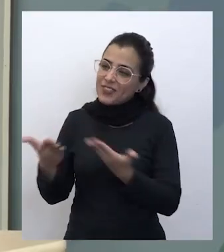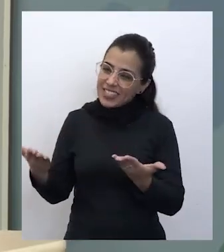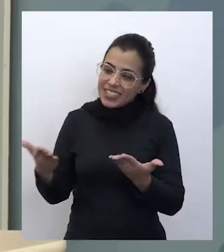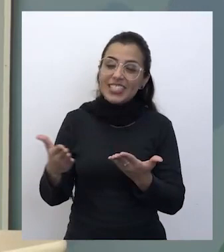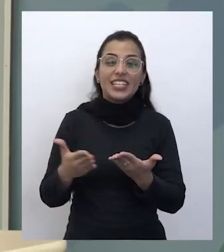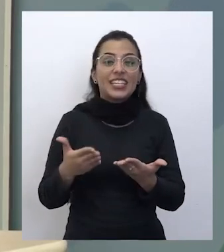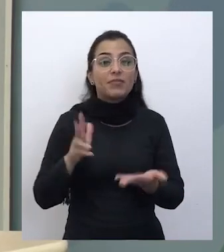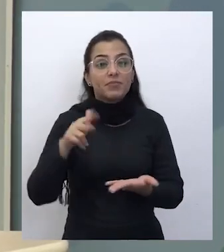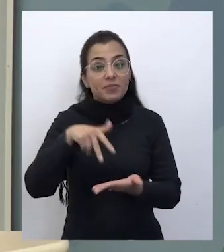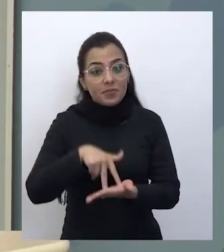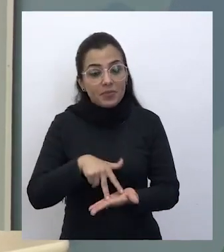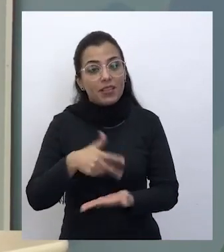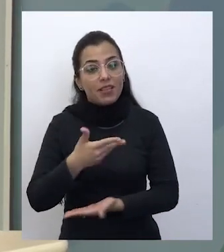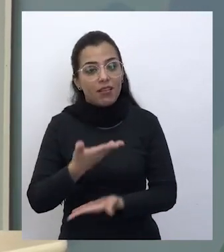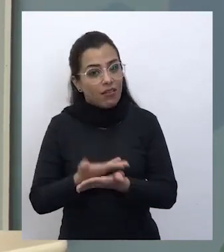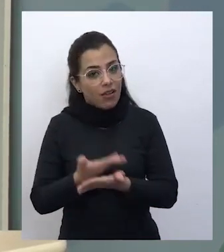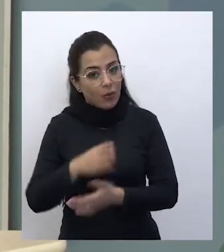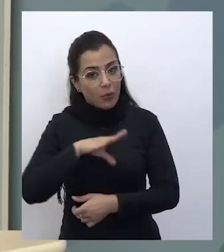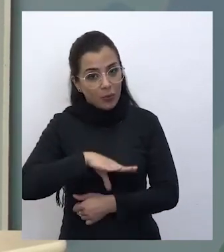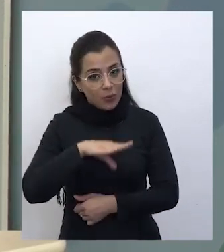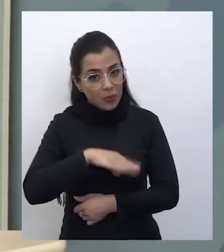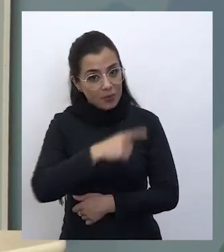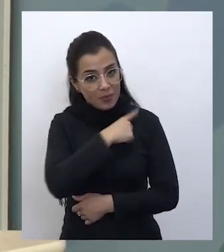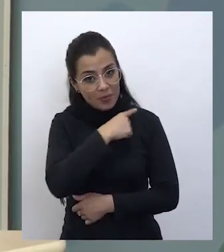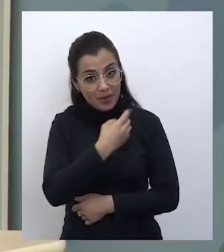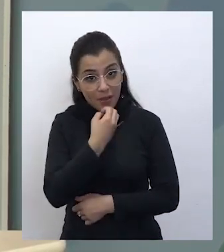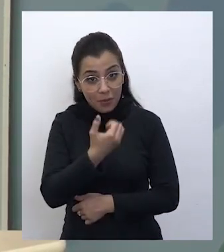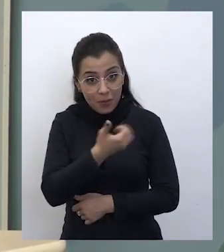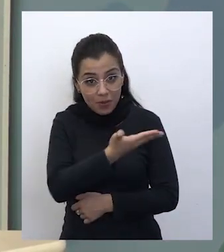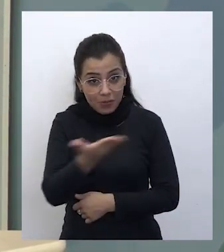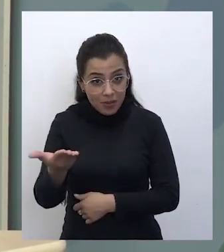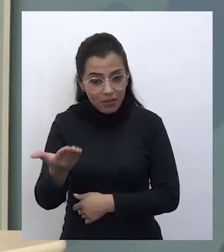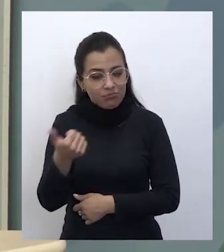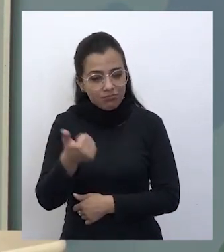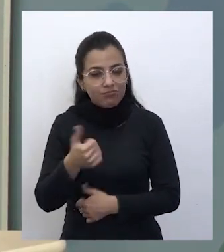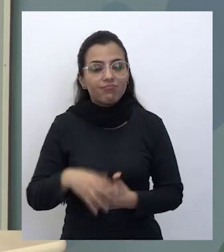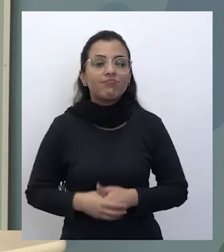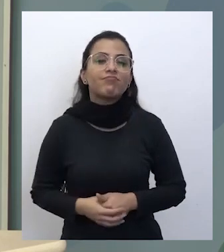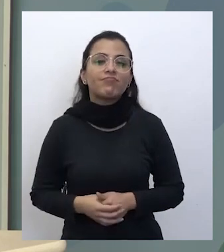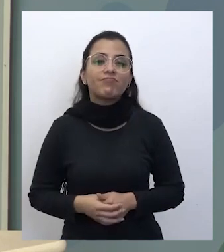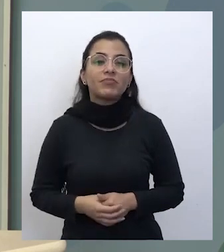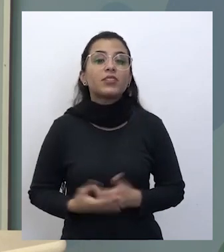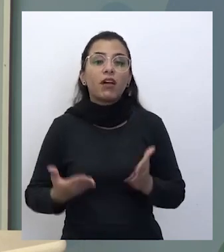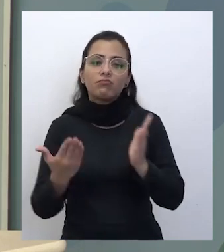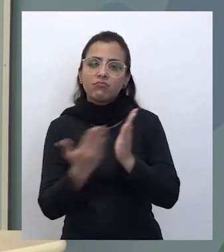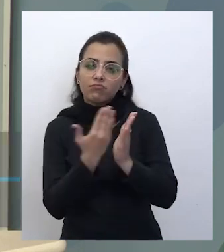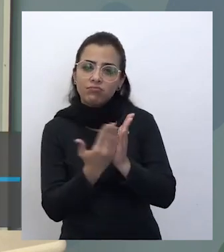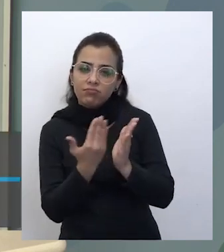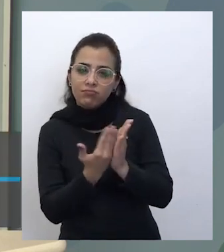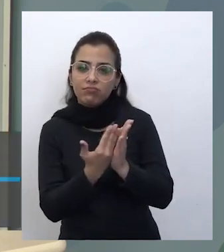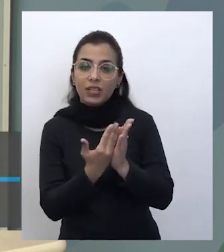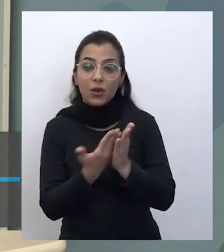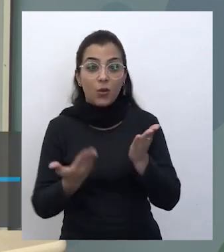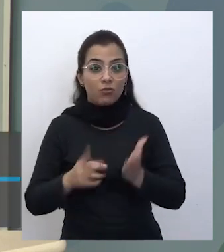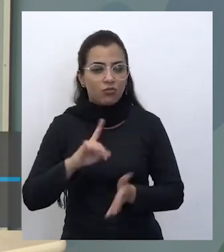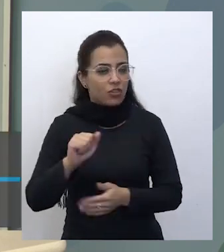nossa aula de língua portuguesa para a primeira série do ensino médio. Tudo bem com vocês? Então vamos lá, peguem seus cadernos, hoje é dia